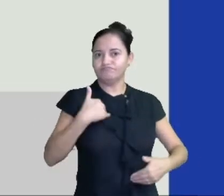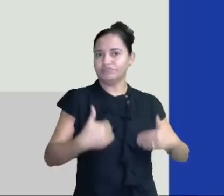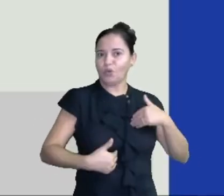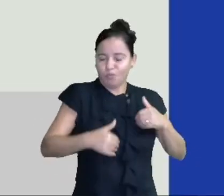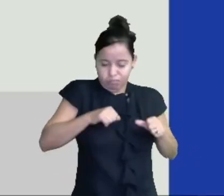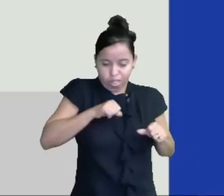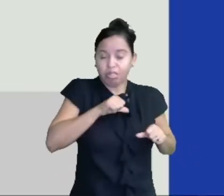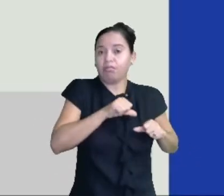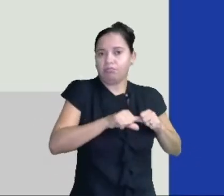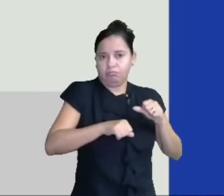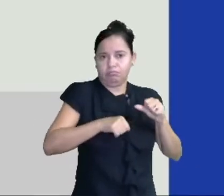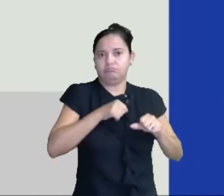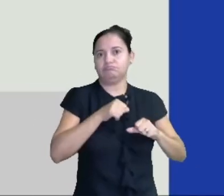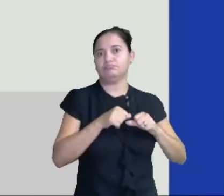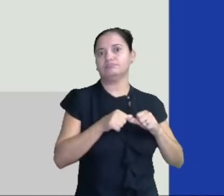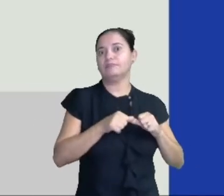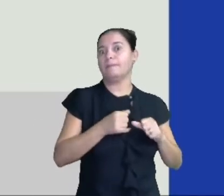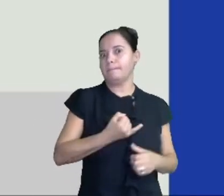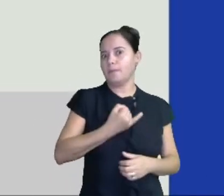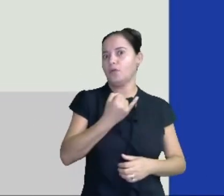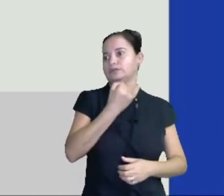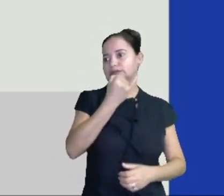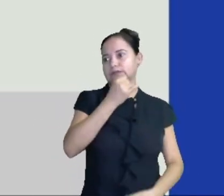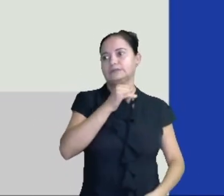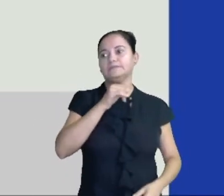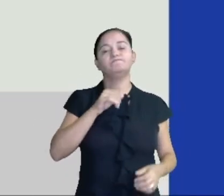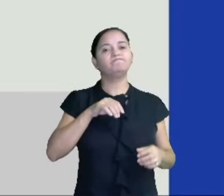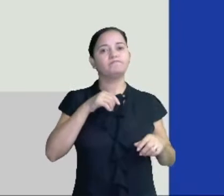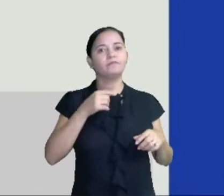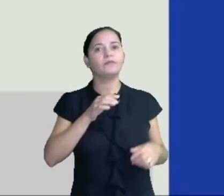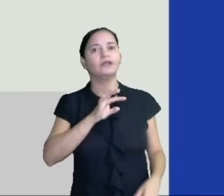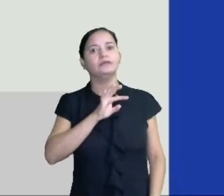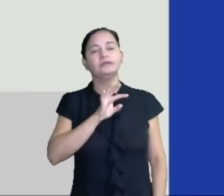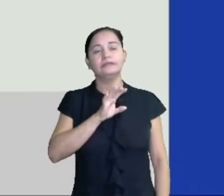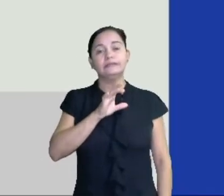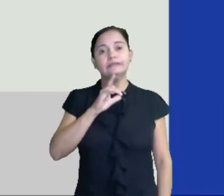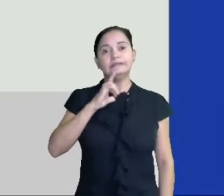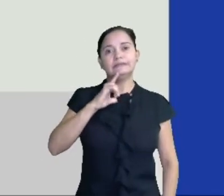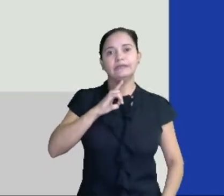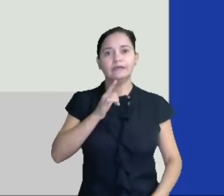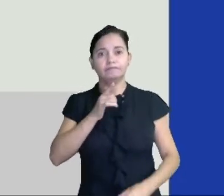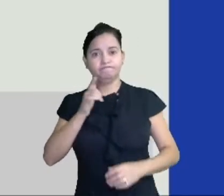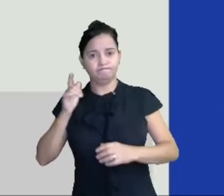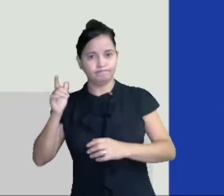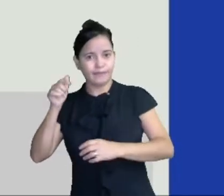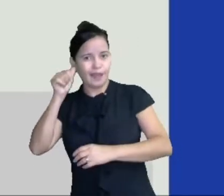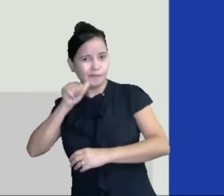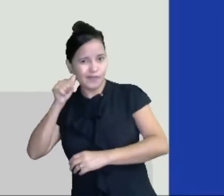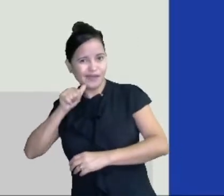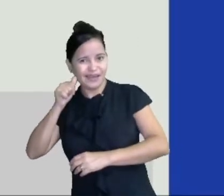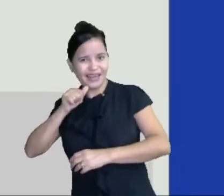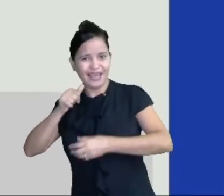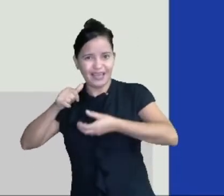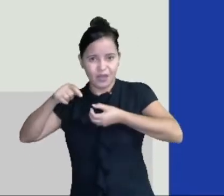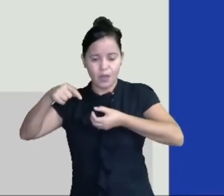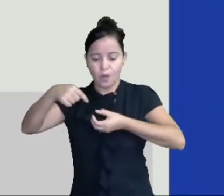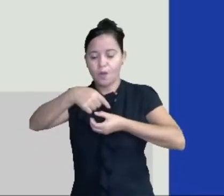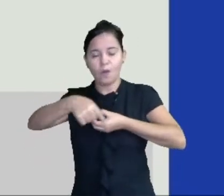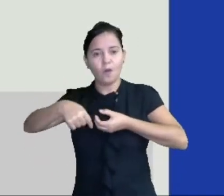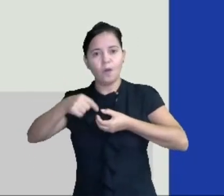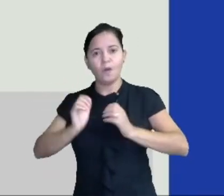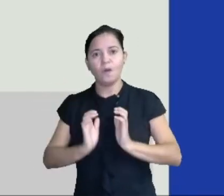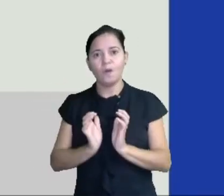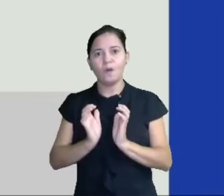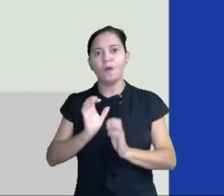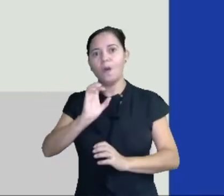texto a importância da testosterona. Os ovários das mulheres, como eu tinha falado, também produzem testosterona,